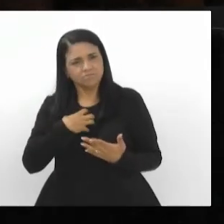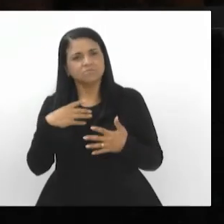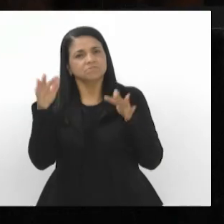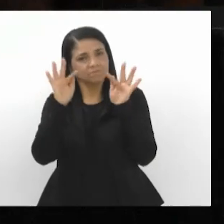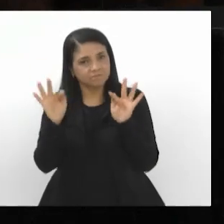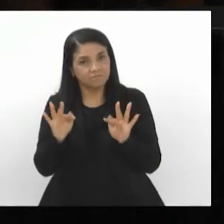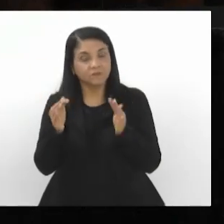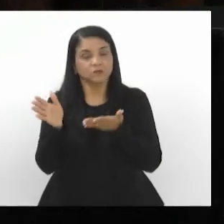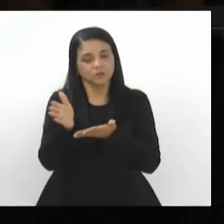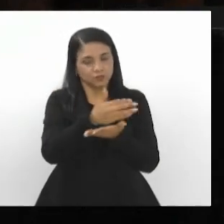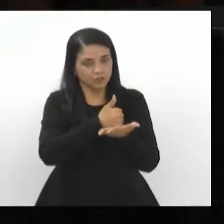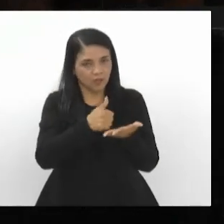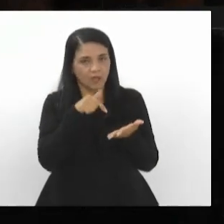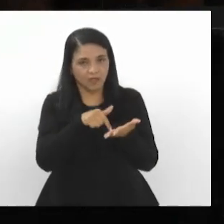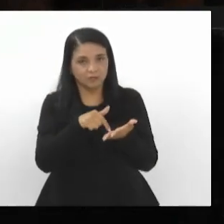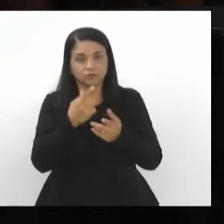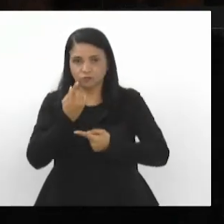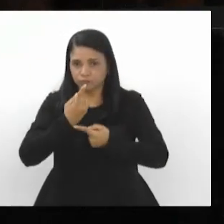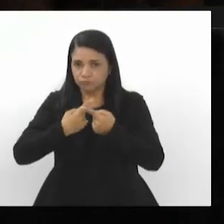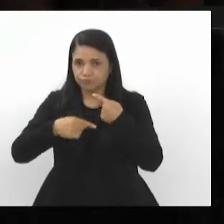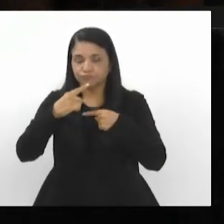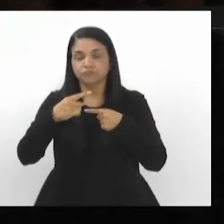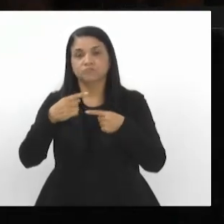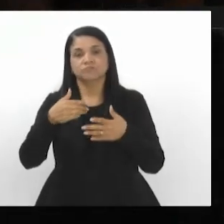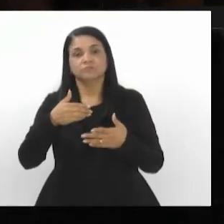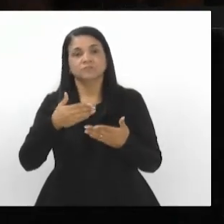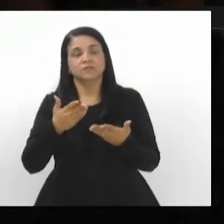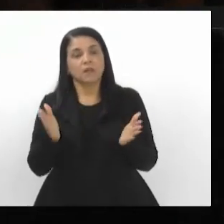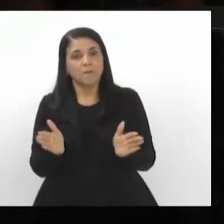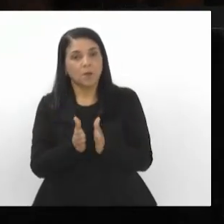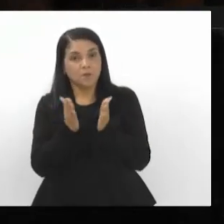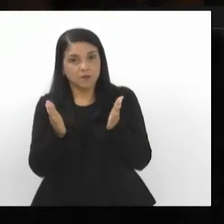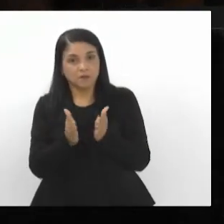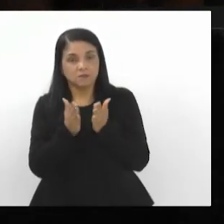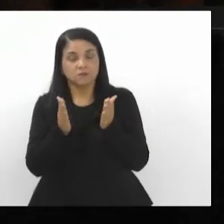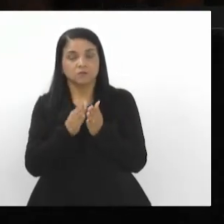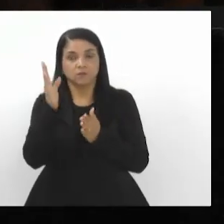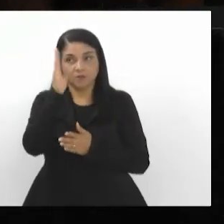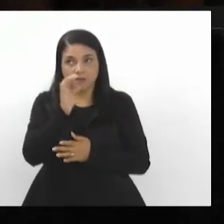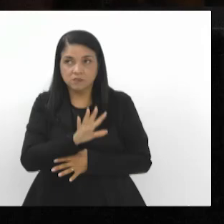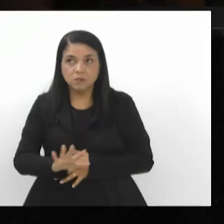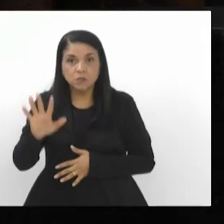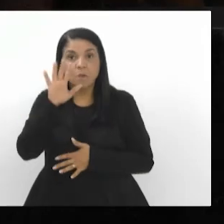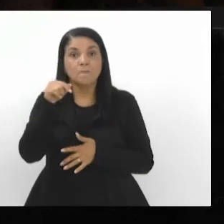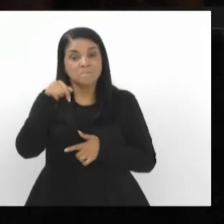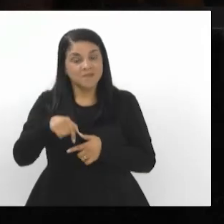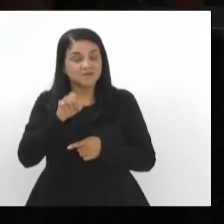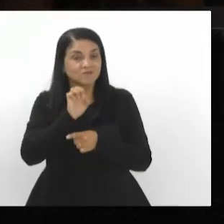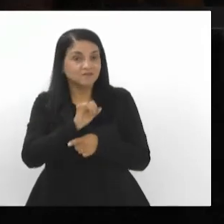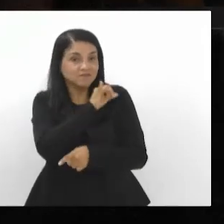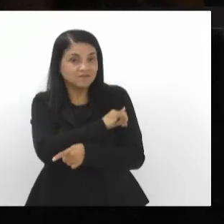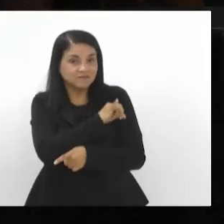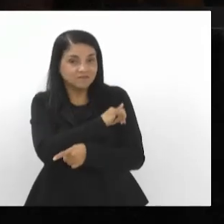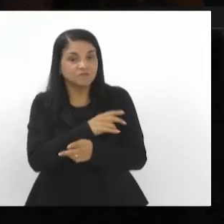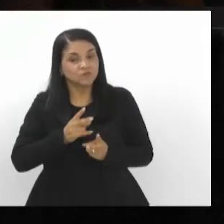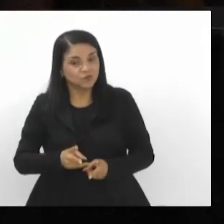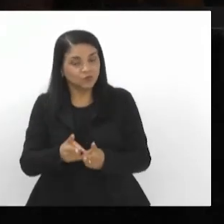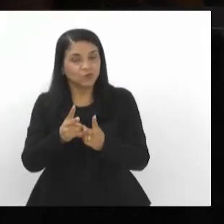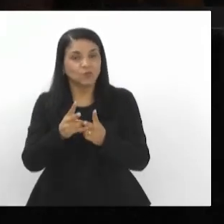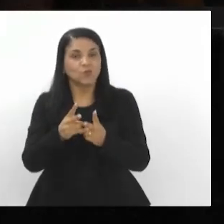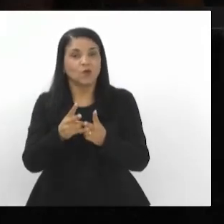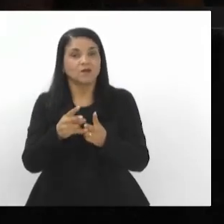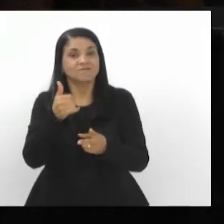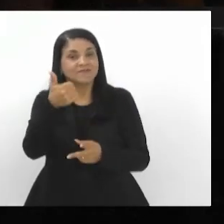dados apresentados de superação da miséria e da extrema pobreza no Brasil inteiro, mas o Rio de Janeiro continua a ser